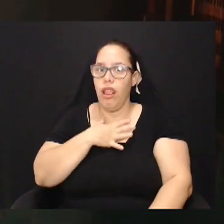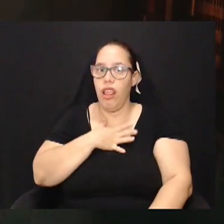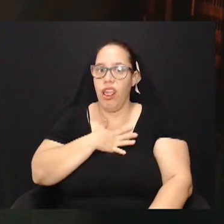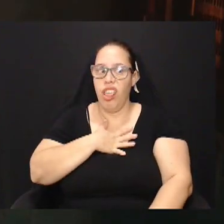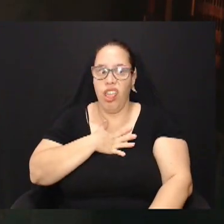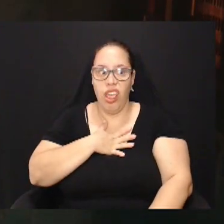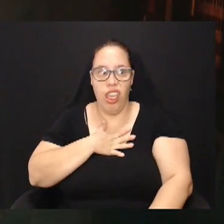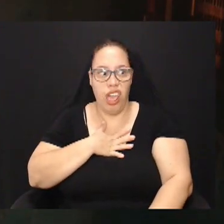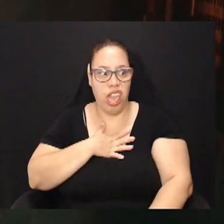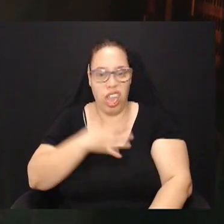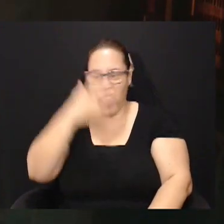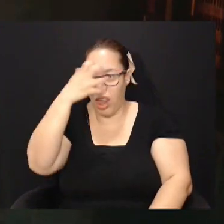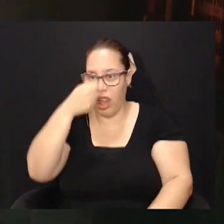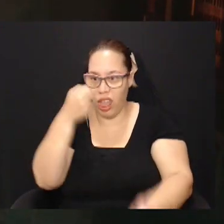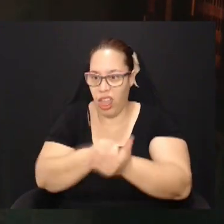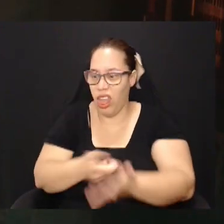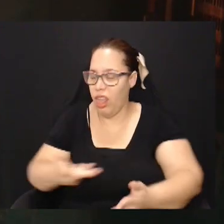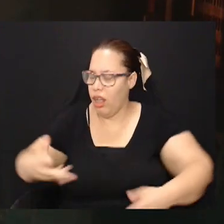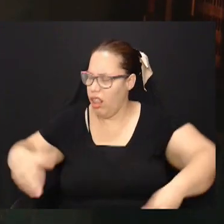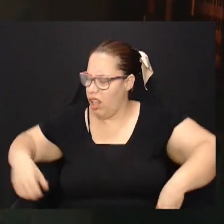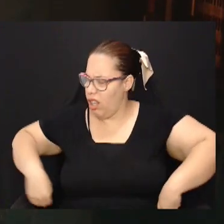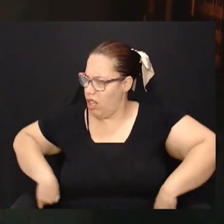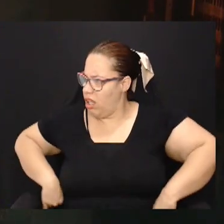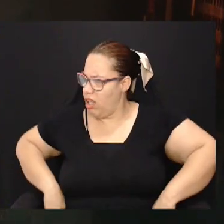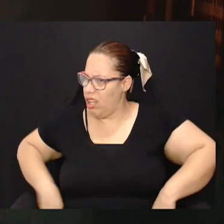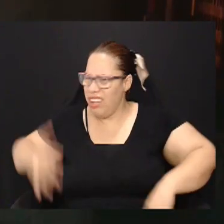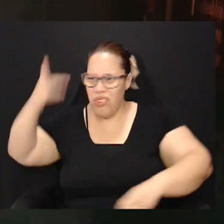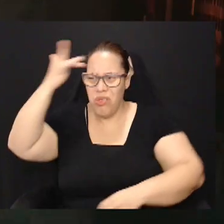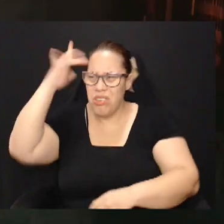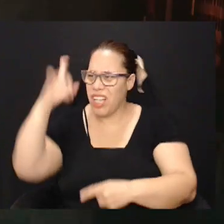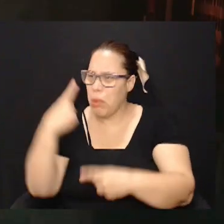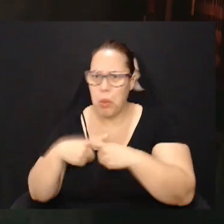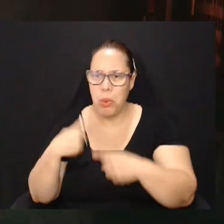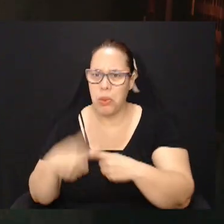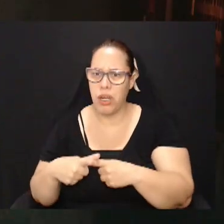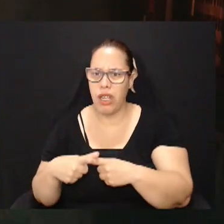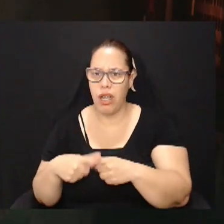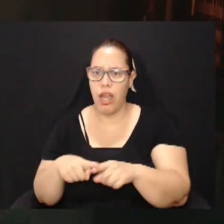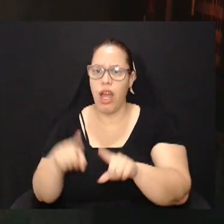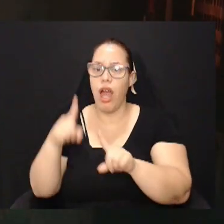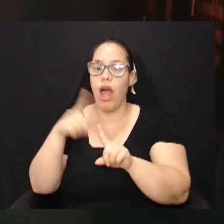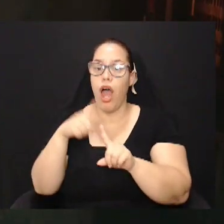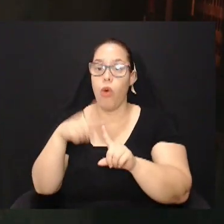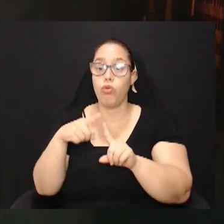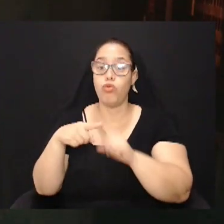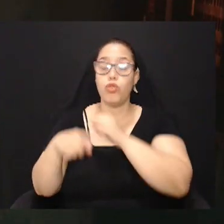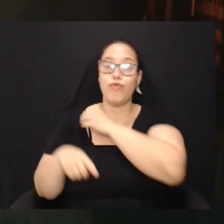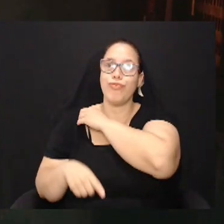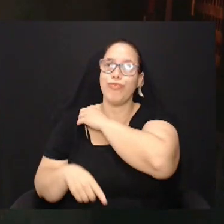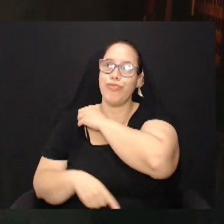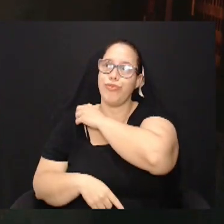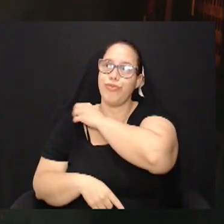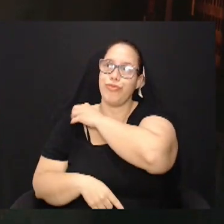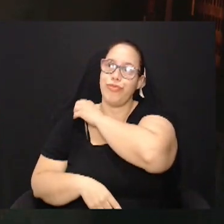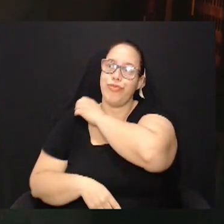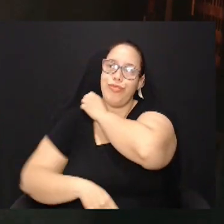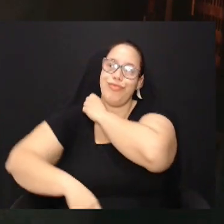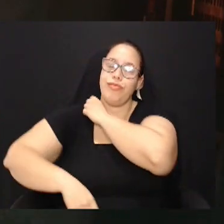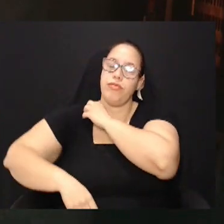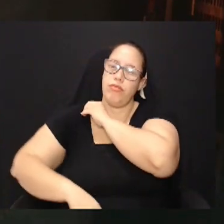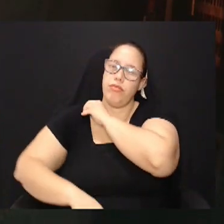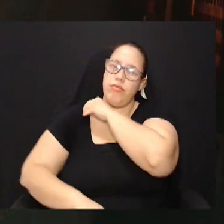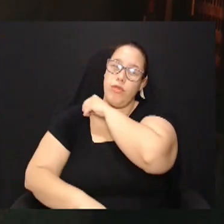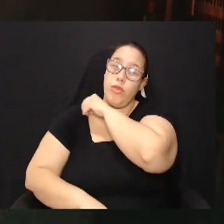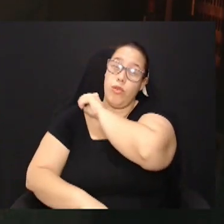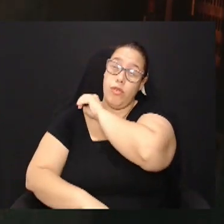estressado, nervoso, não sabe por quê? É o tipo de filme que você está assistindo com o momento com o que você está vivendo, então a